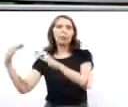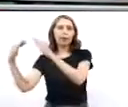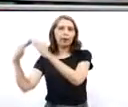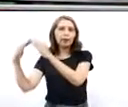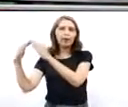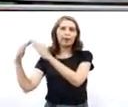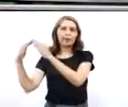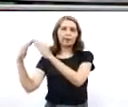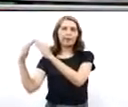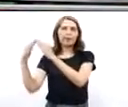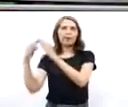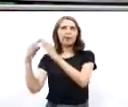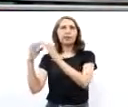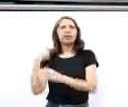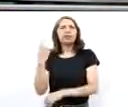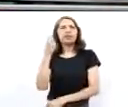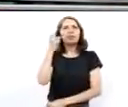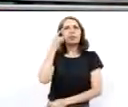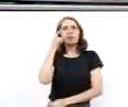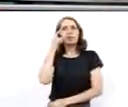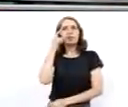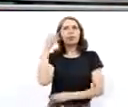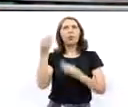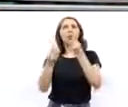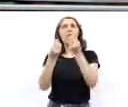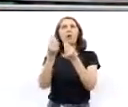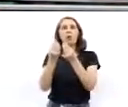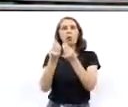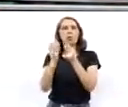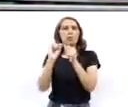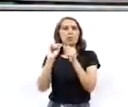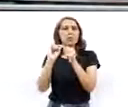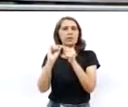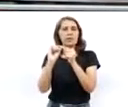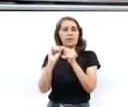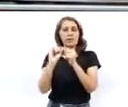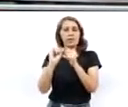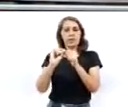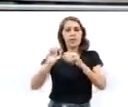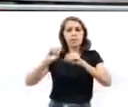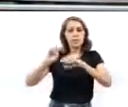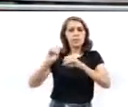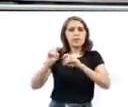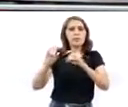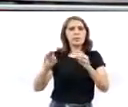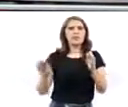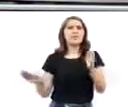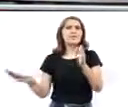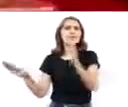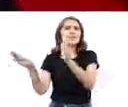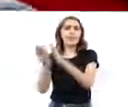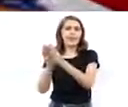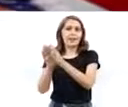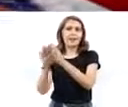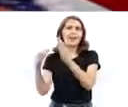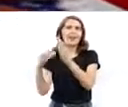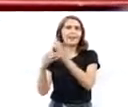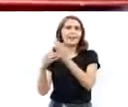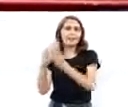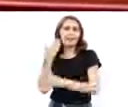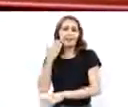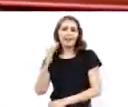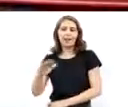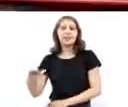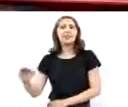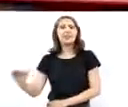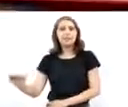se começa a pensar o que fazer, como fazer para que essas crianças não fiquem sem aula, já que a pandemia, que era